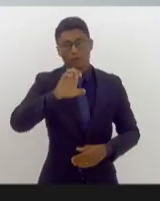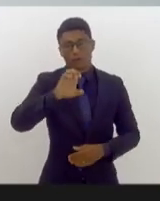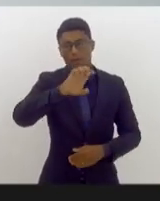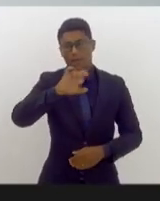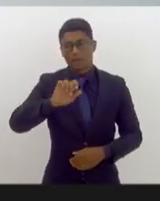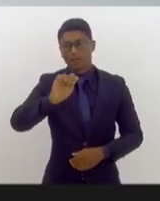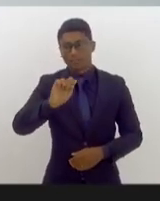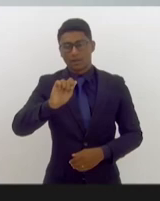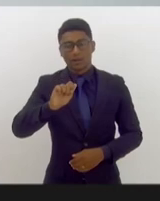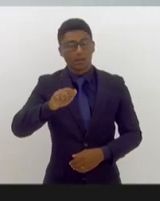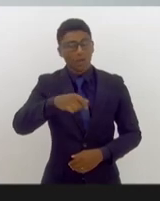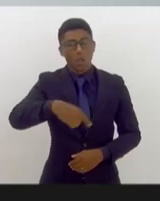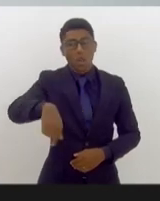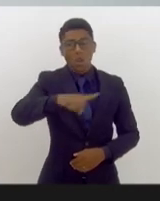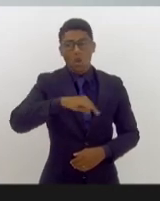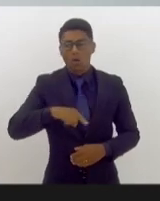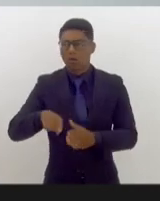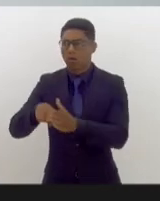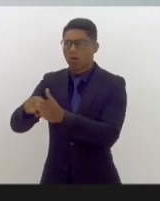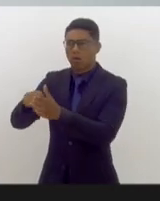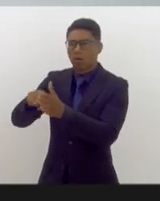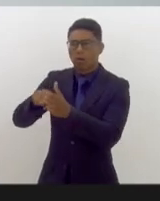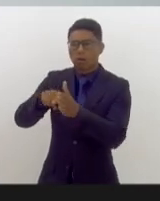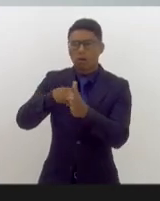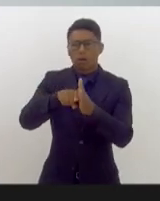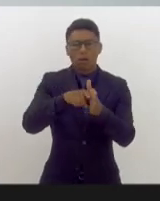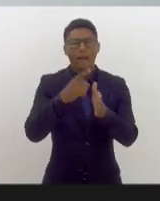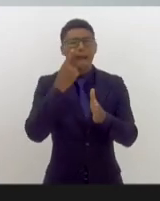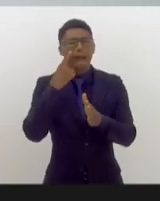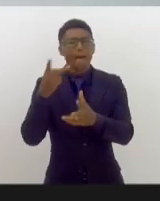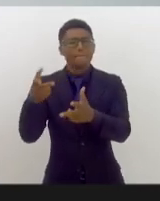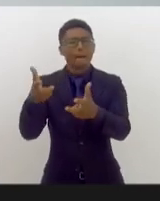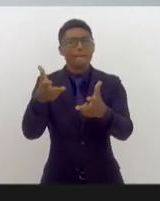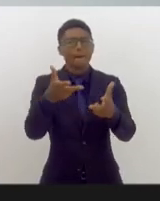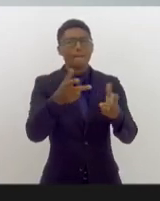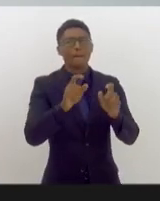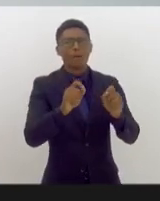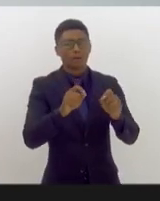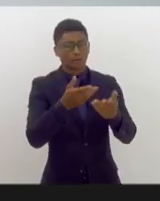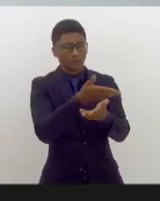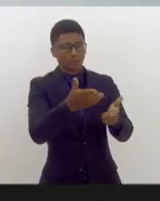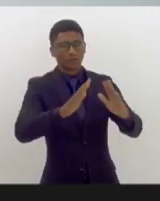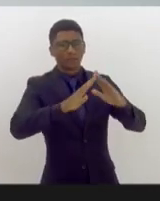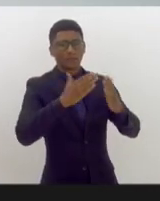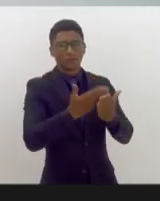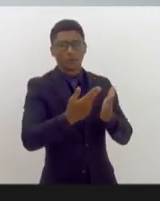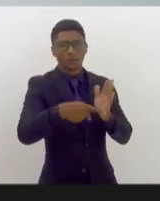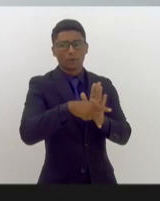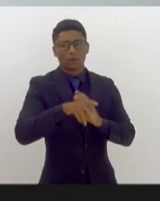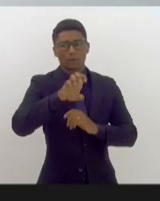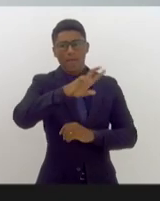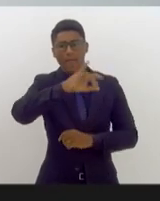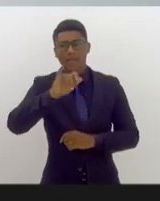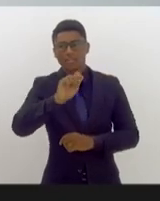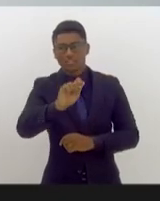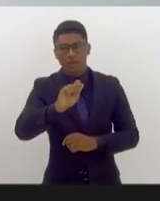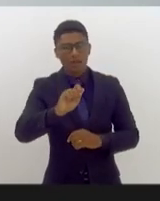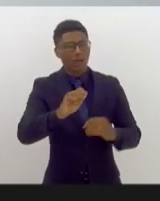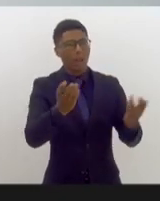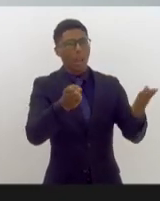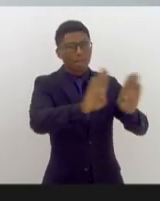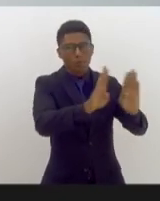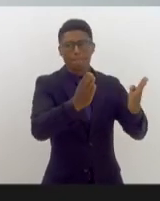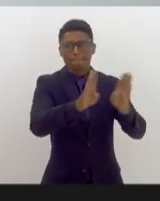uma sistemática política de fechamento de escolas de EJA, de fechamento de